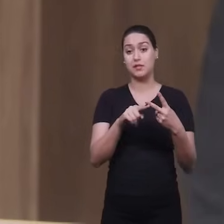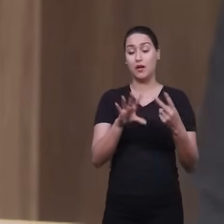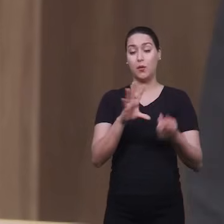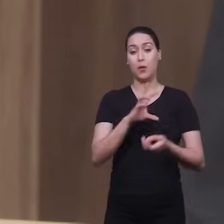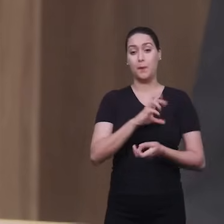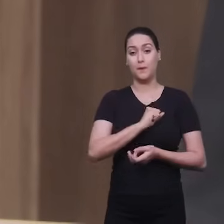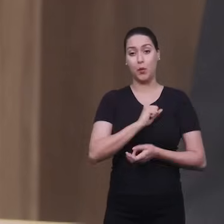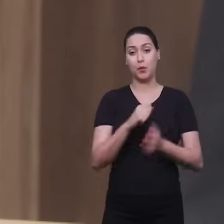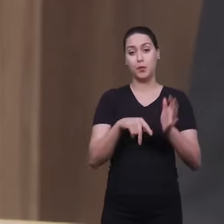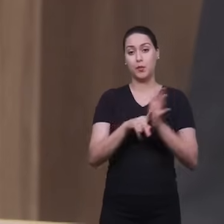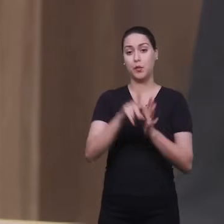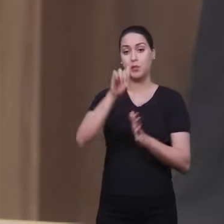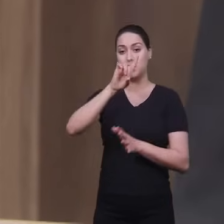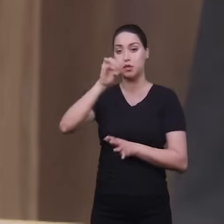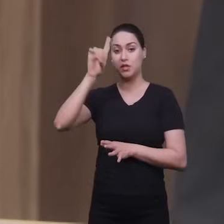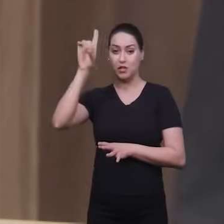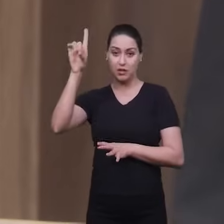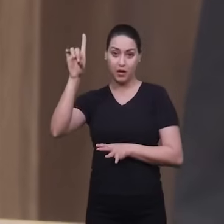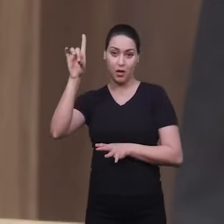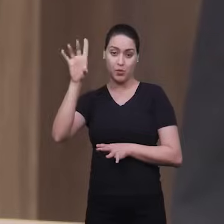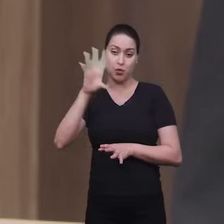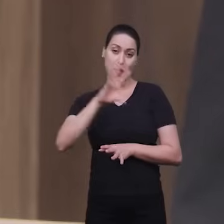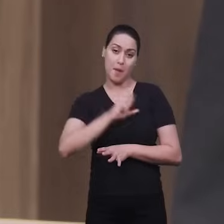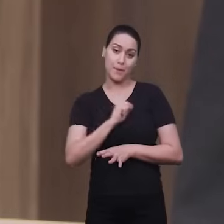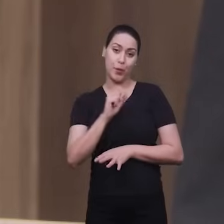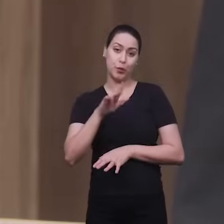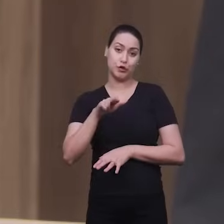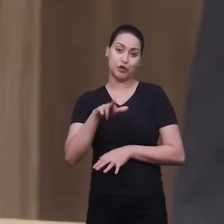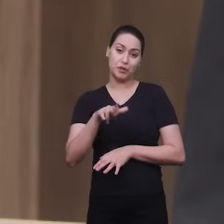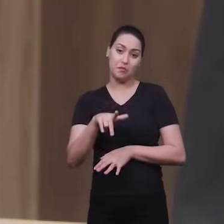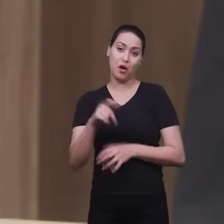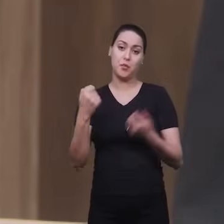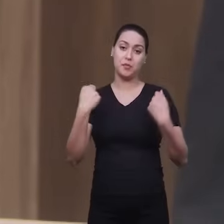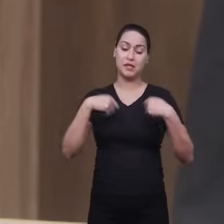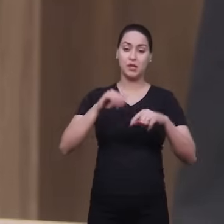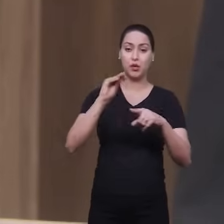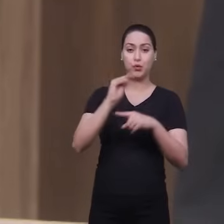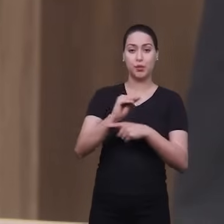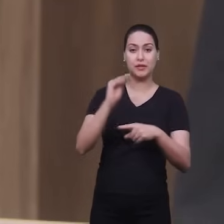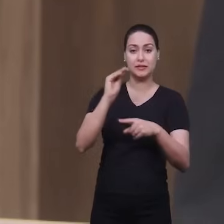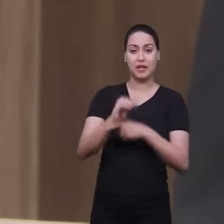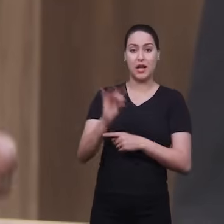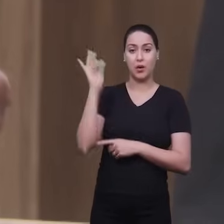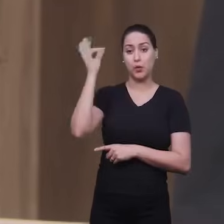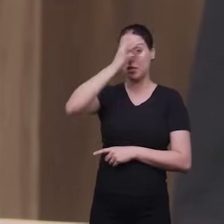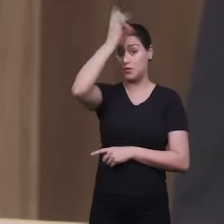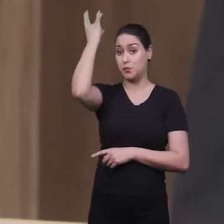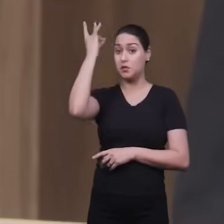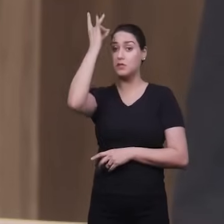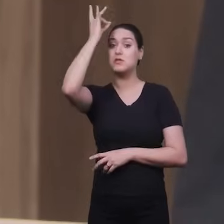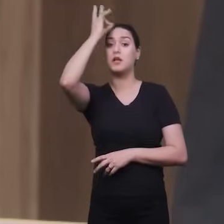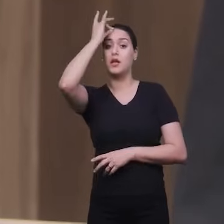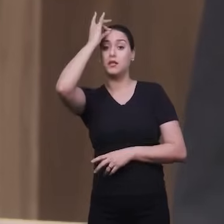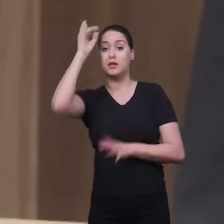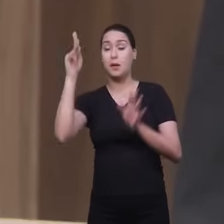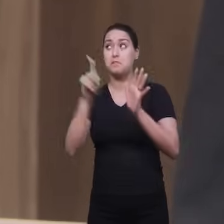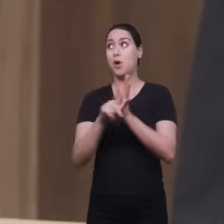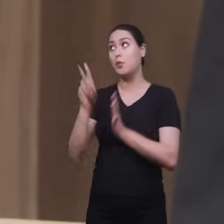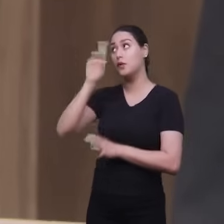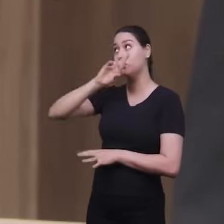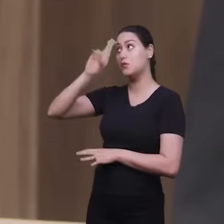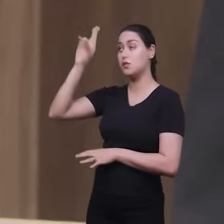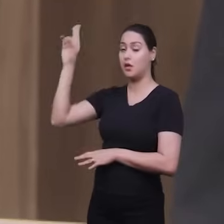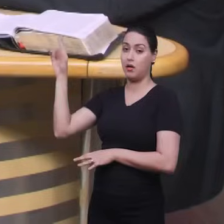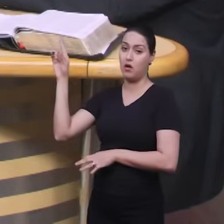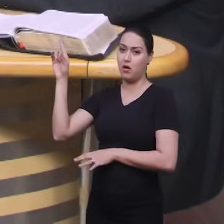nós temos que entender a situação dela e temos que tratar no espírito entender o seguinte os Cordeiros são